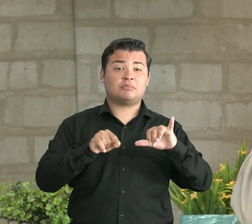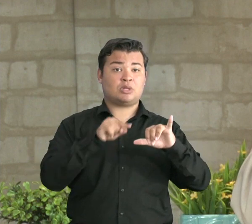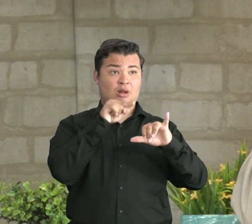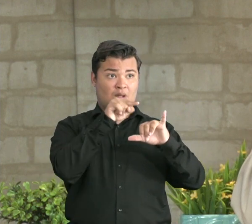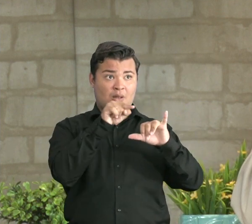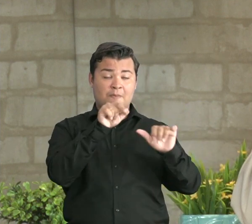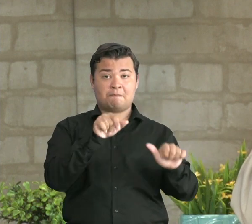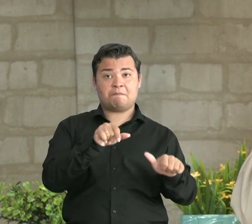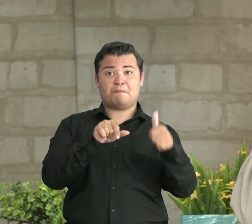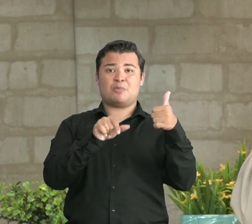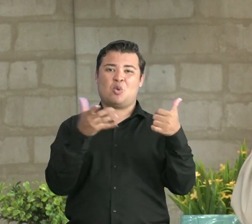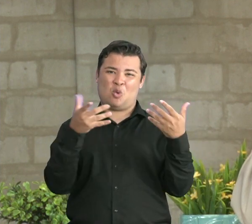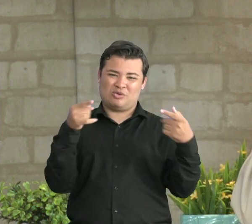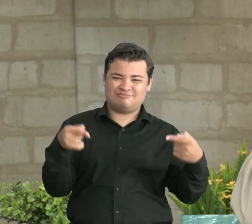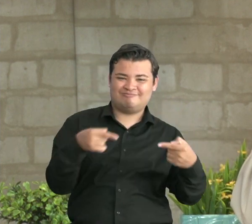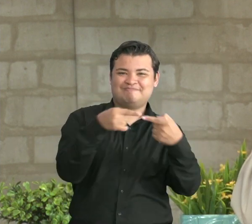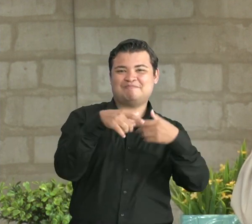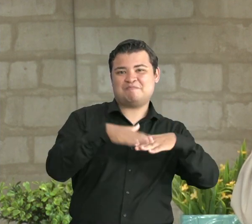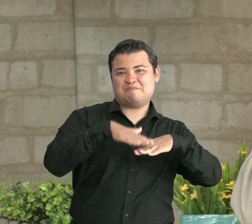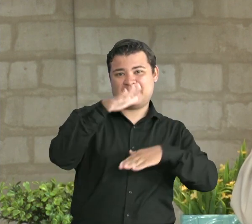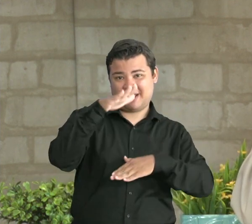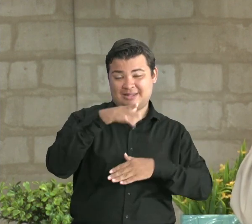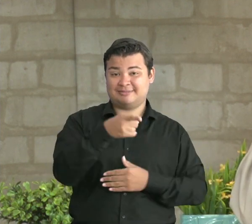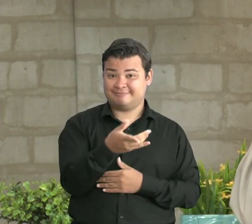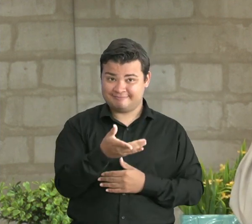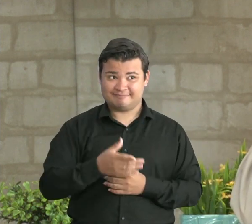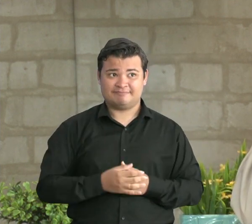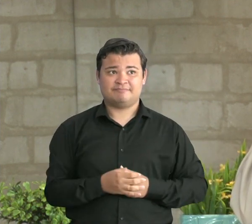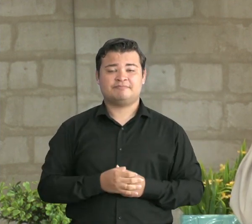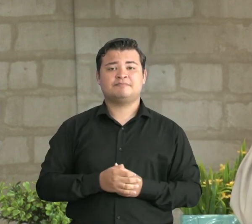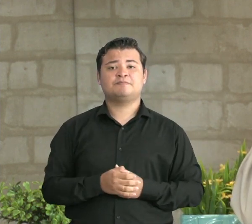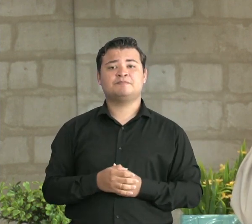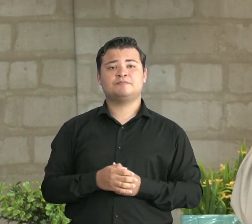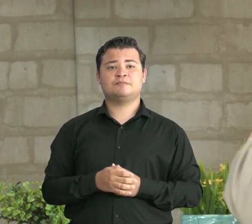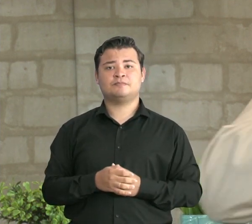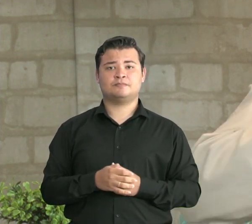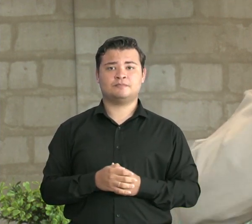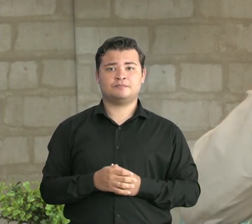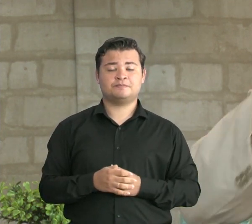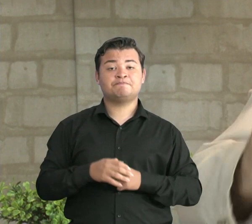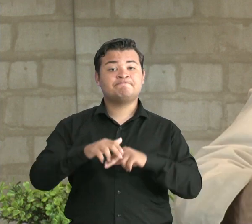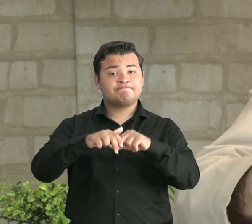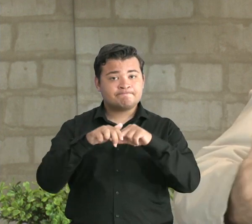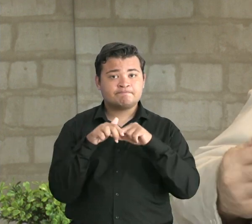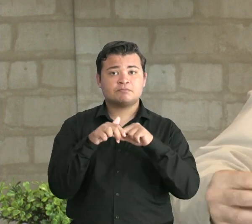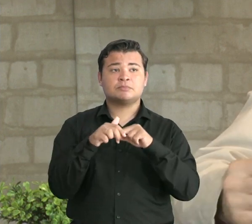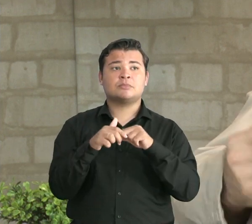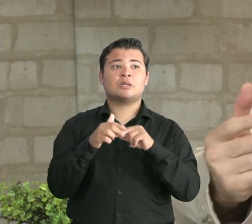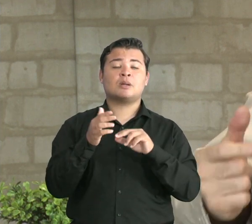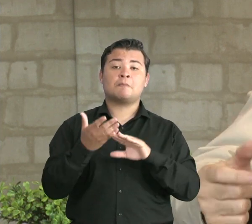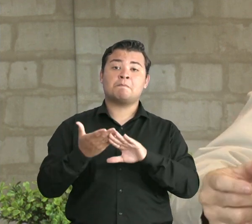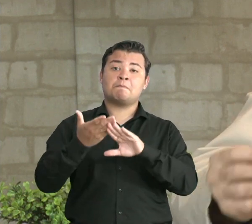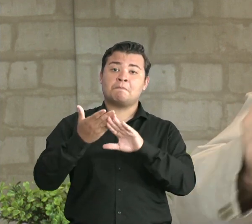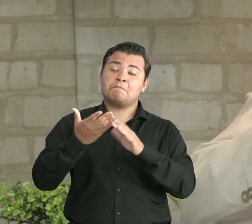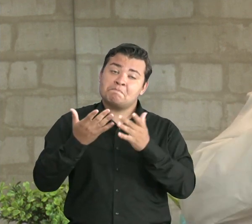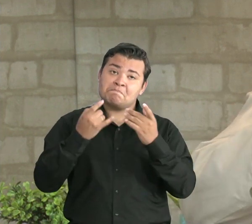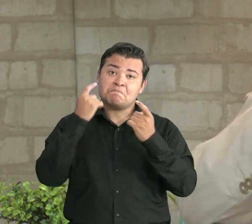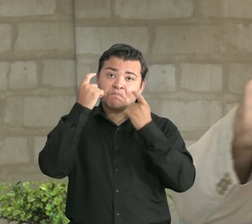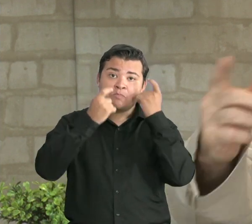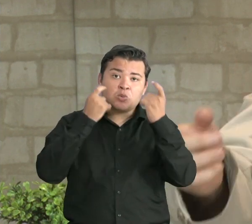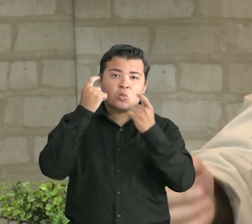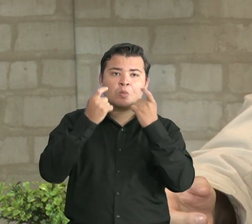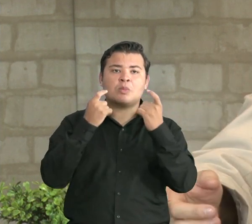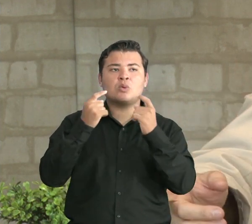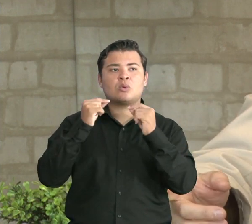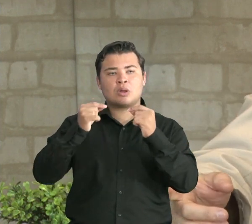que formam o nosso imaginário coletivo. Daí a preocupação que tendeu a ser essencialmente voltada para